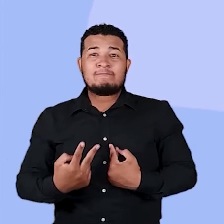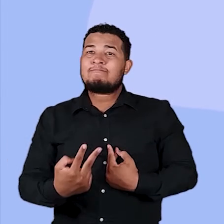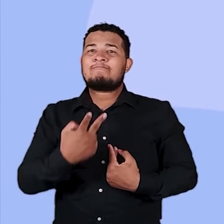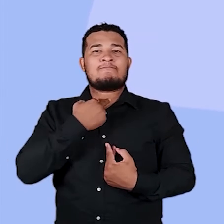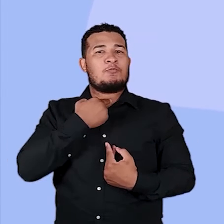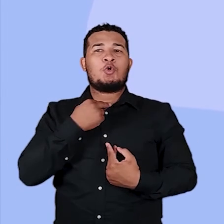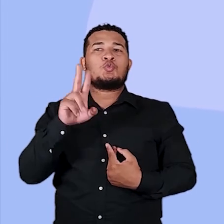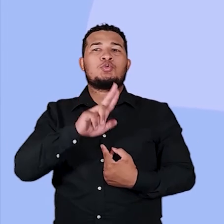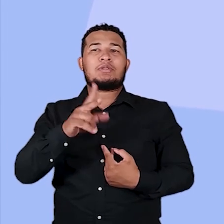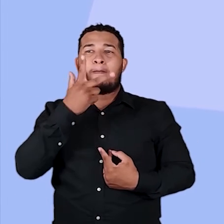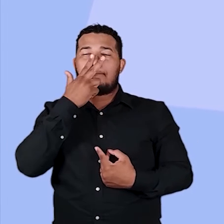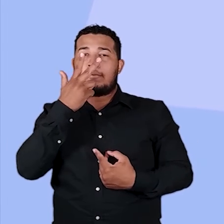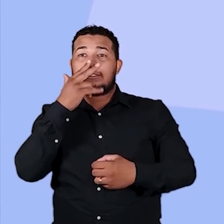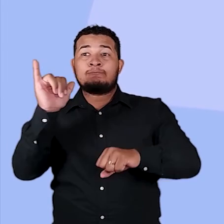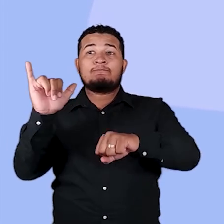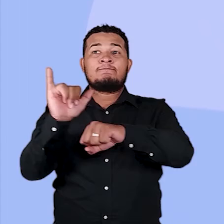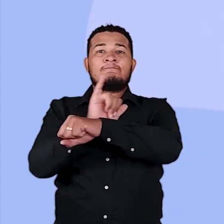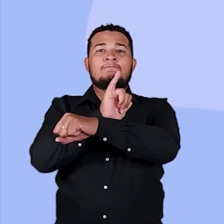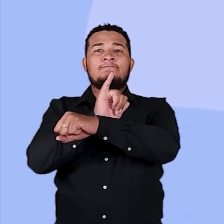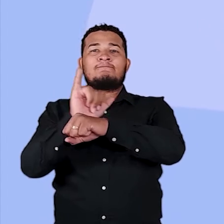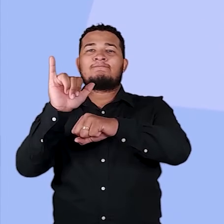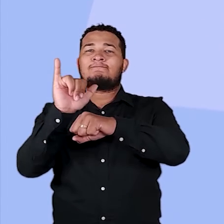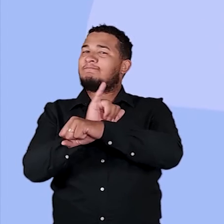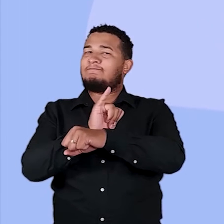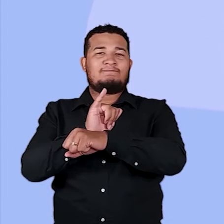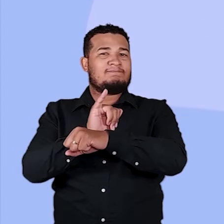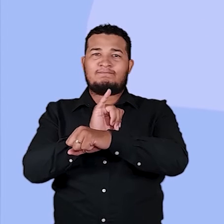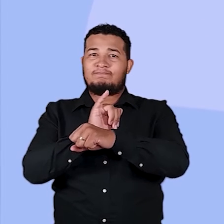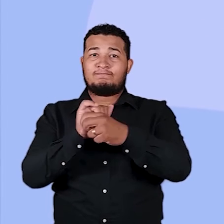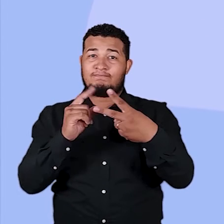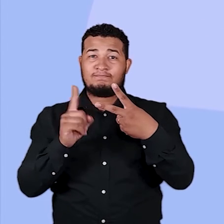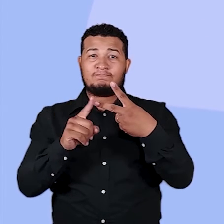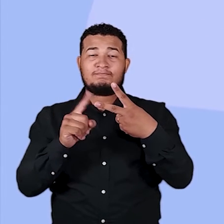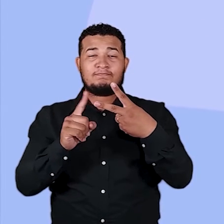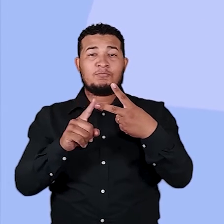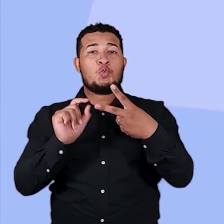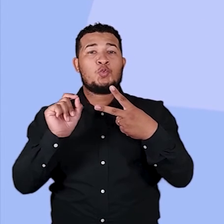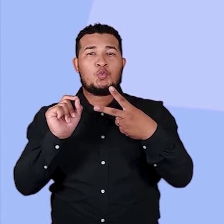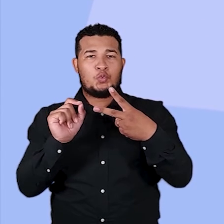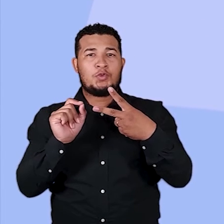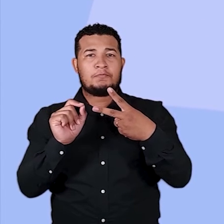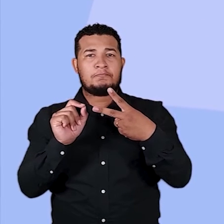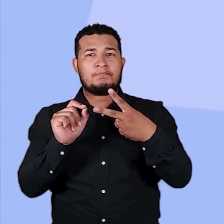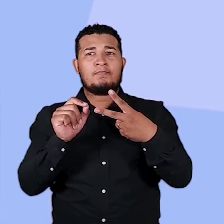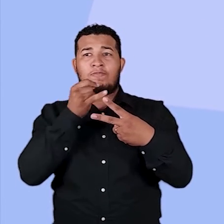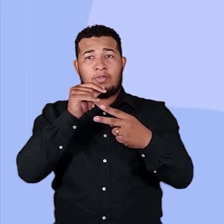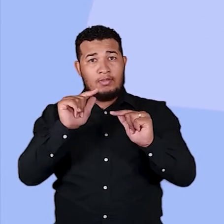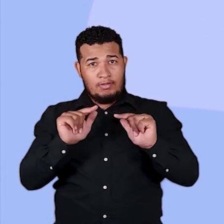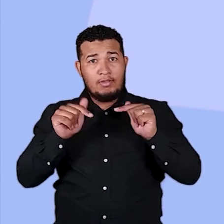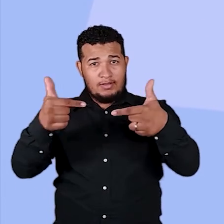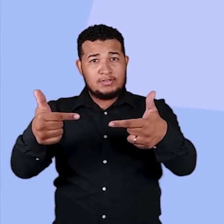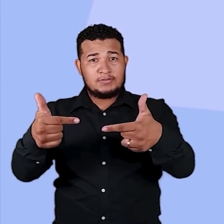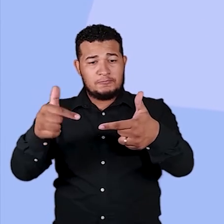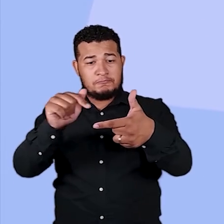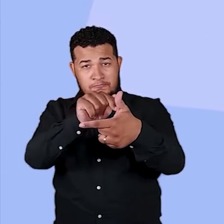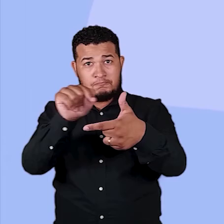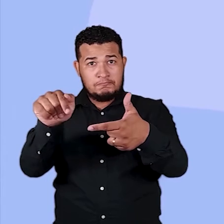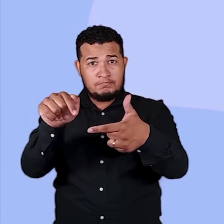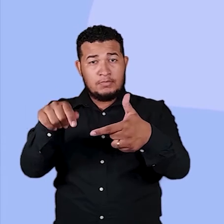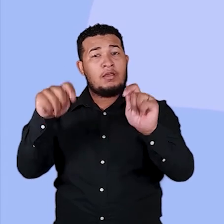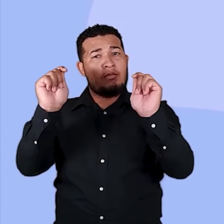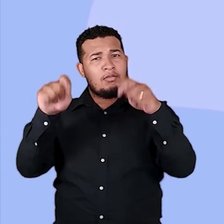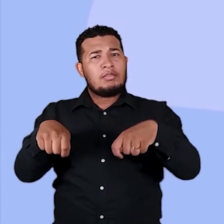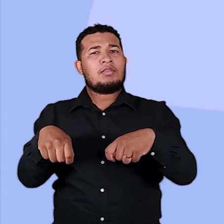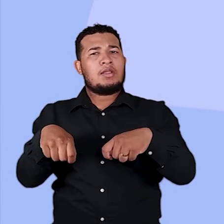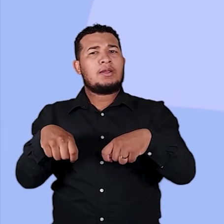pode ser utilizado como meio dessa ação. E o segundo critério que ele estabelece é que essa ação